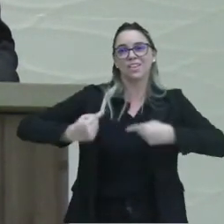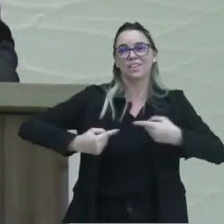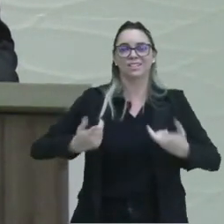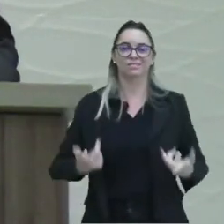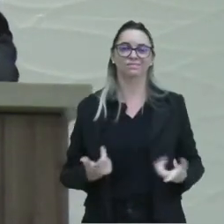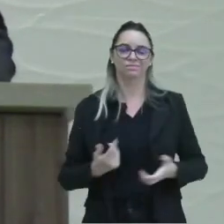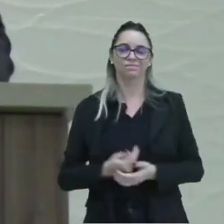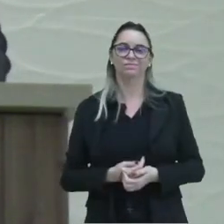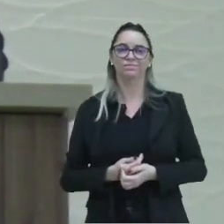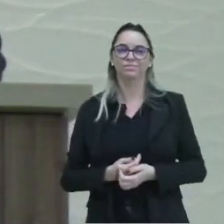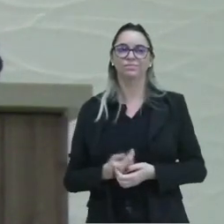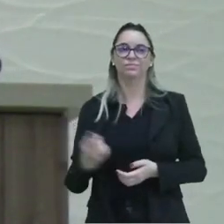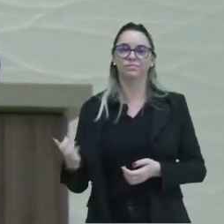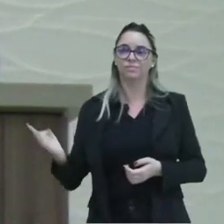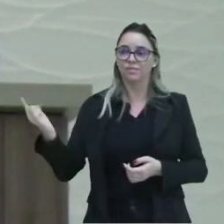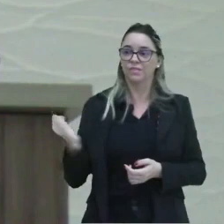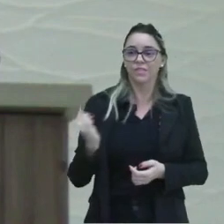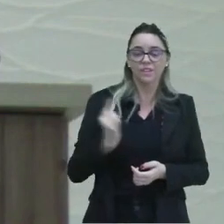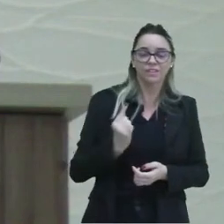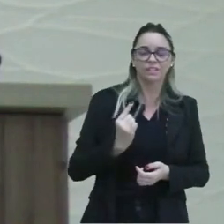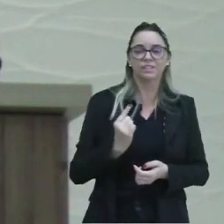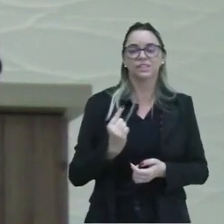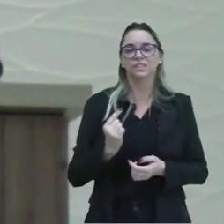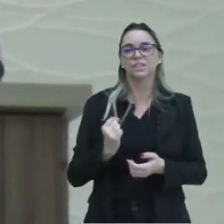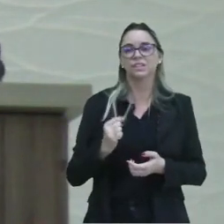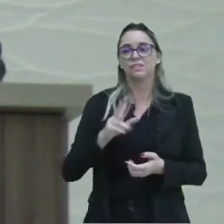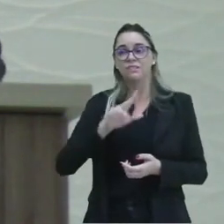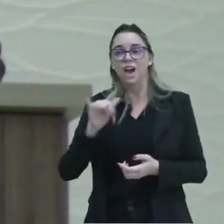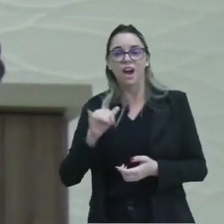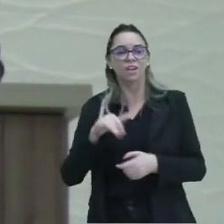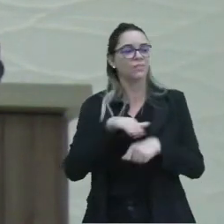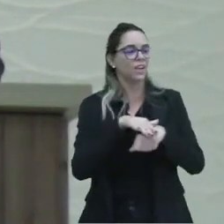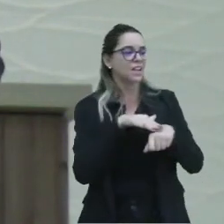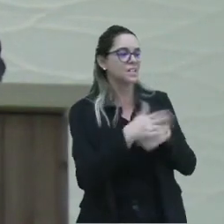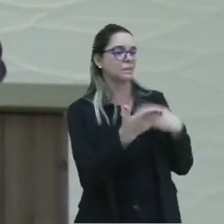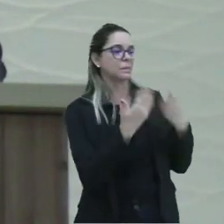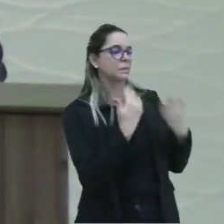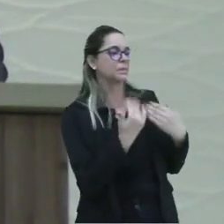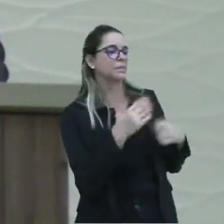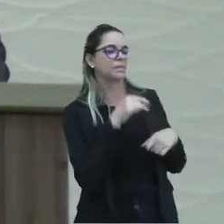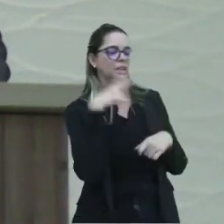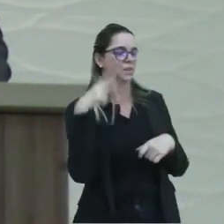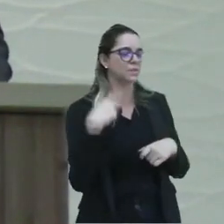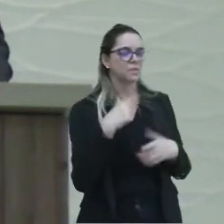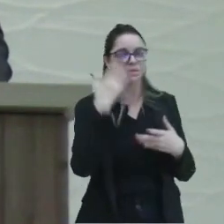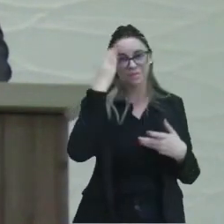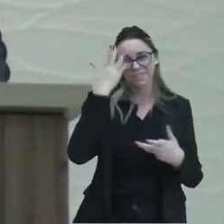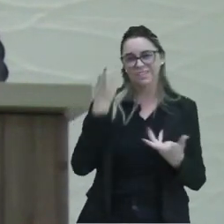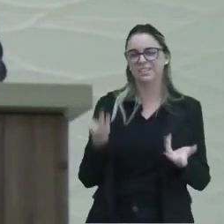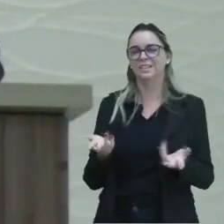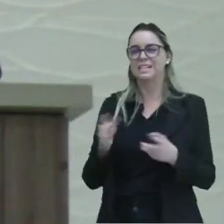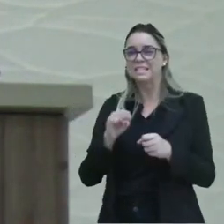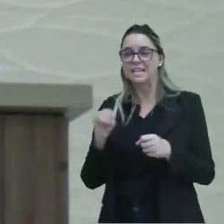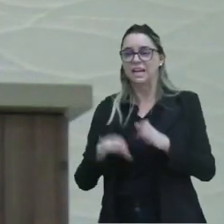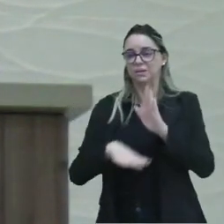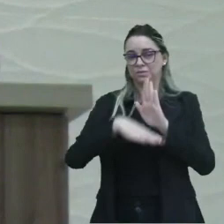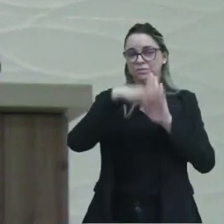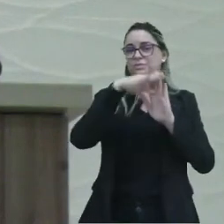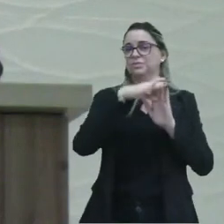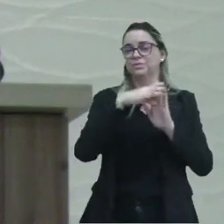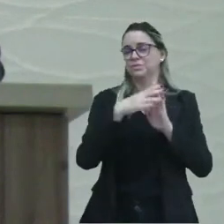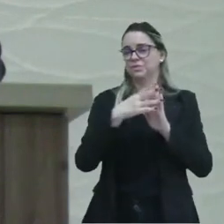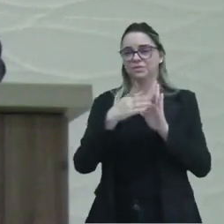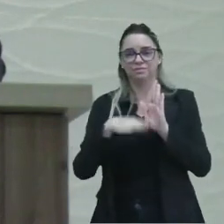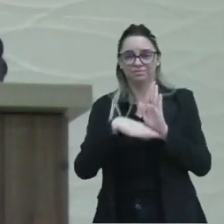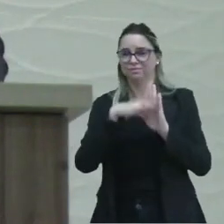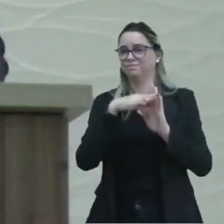Certo? Aí vem para cá, vão vaiar vereador, não vão entender. Se for dado, o aumento já é notório,